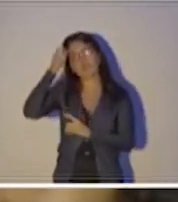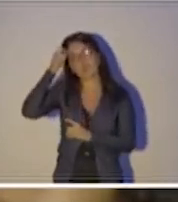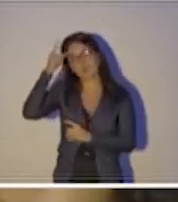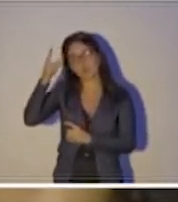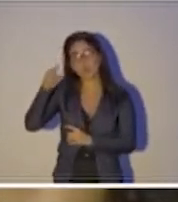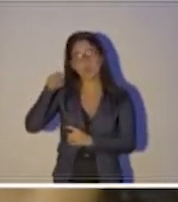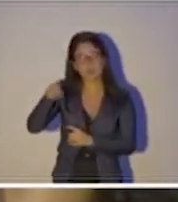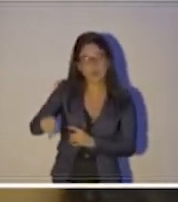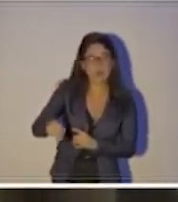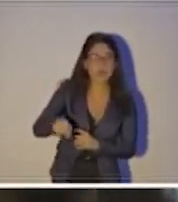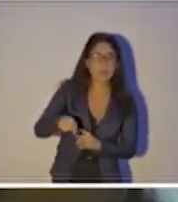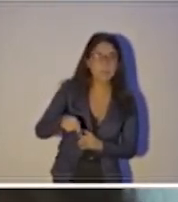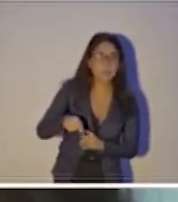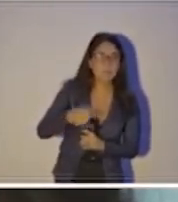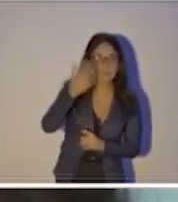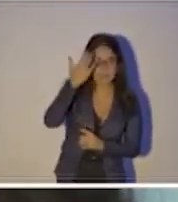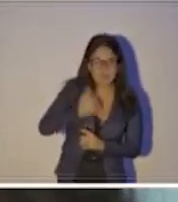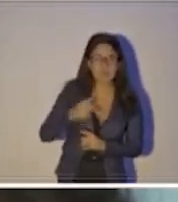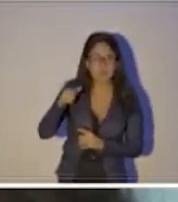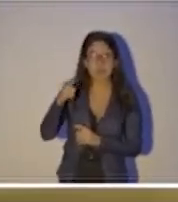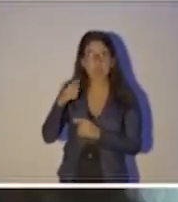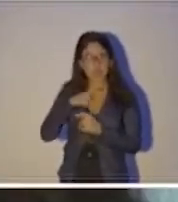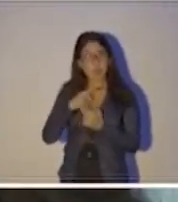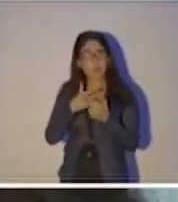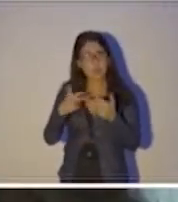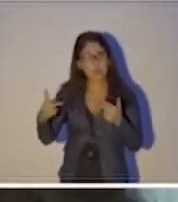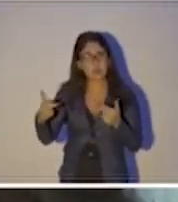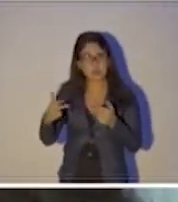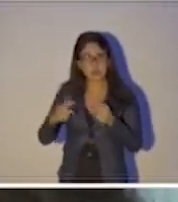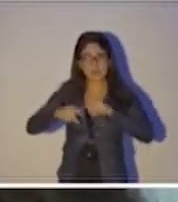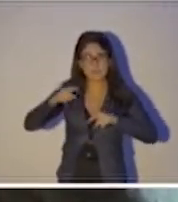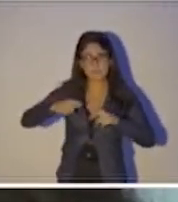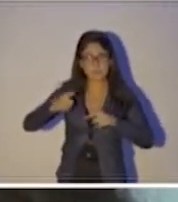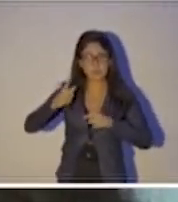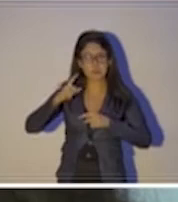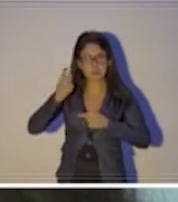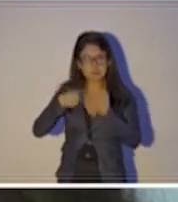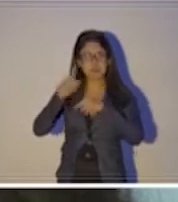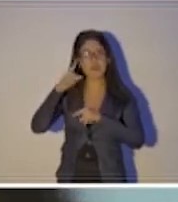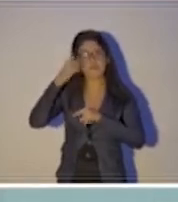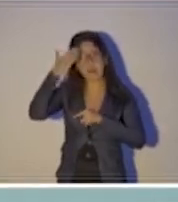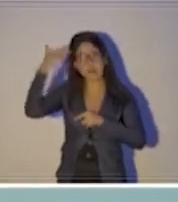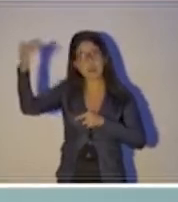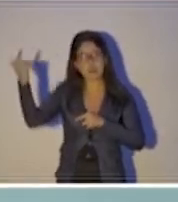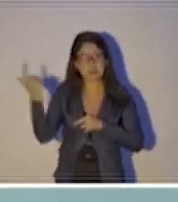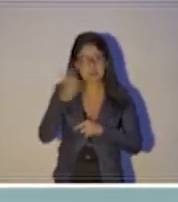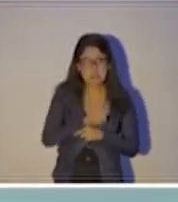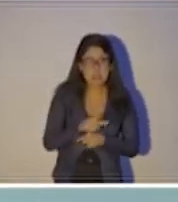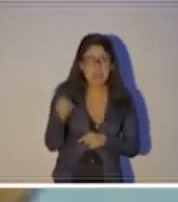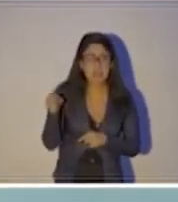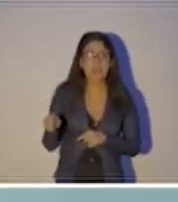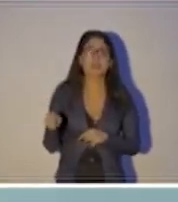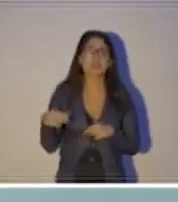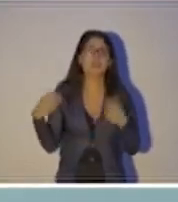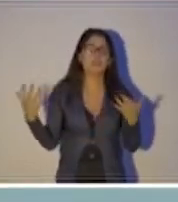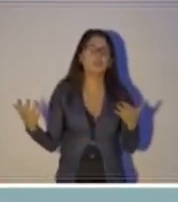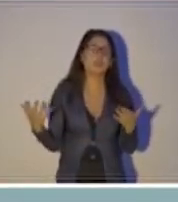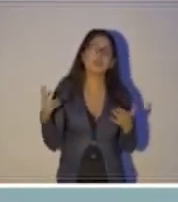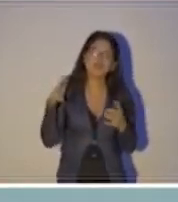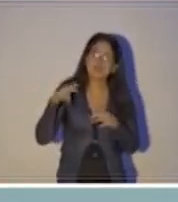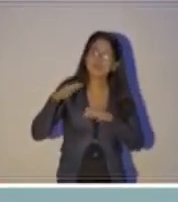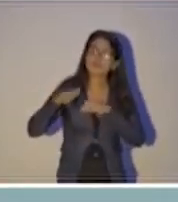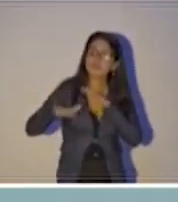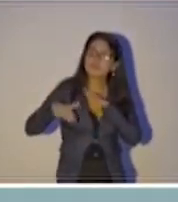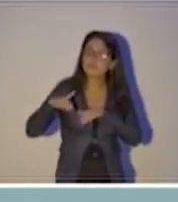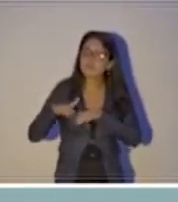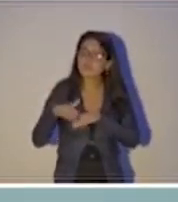famílias que fizeram a arte agrestina ganhar o mundo. Mais à frente vejo uma banda de pífanos animando os turistas. Caminho mais um pouco